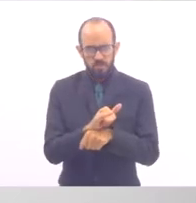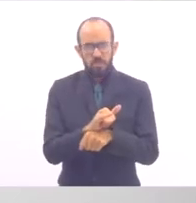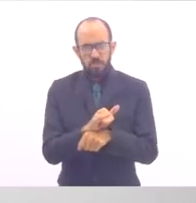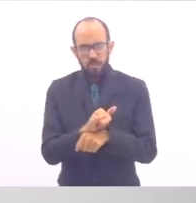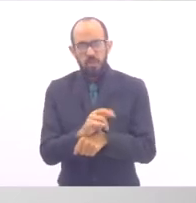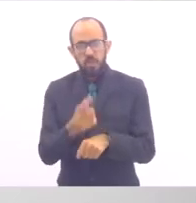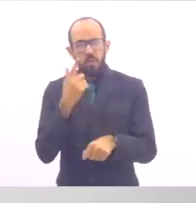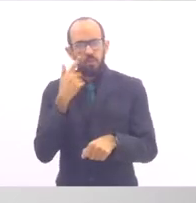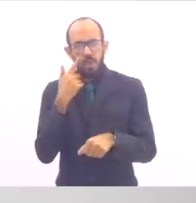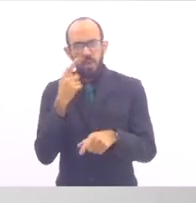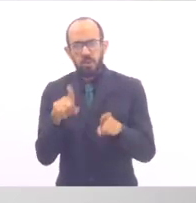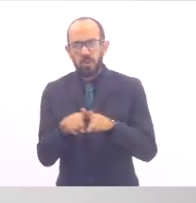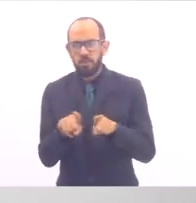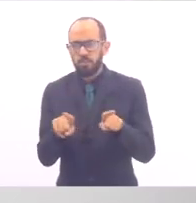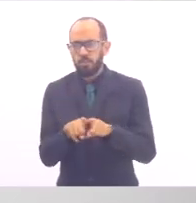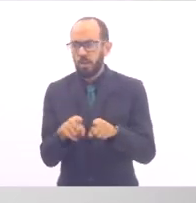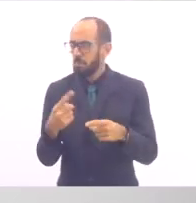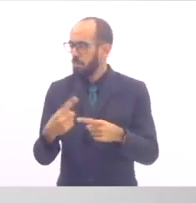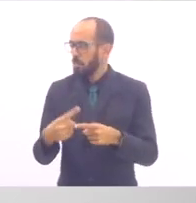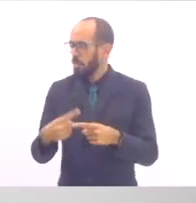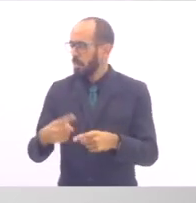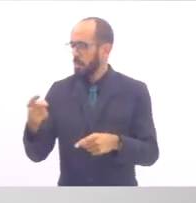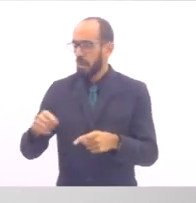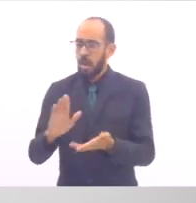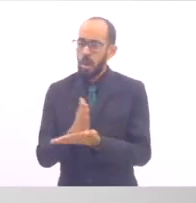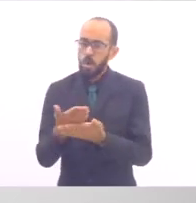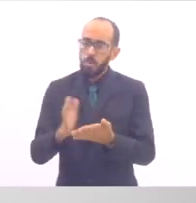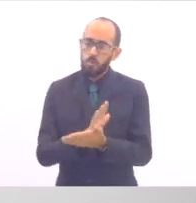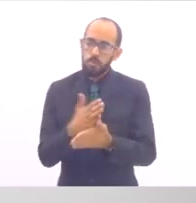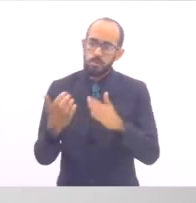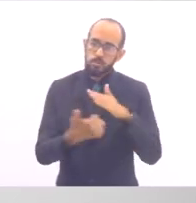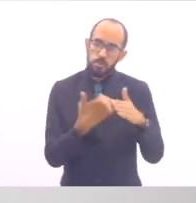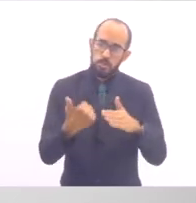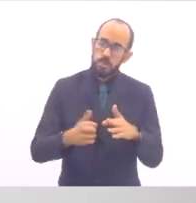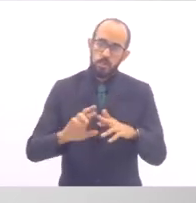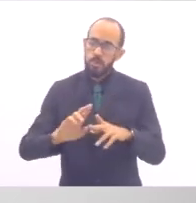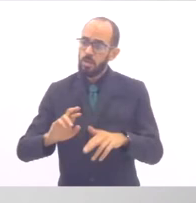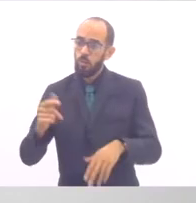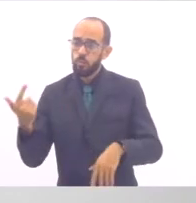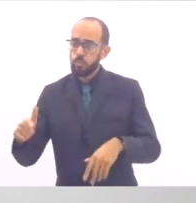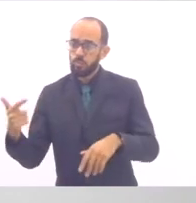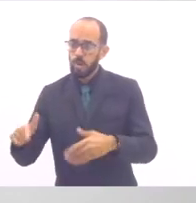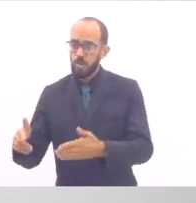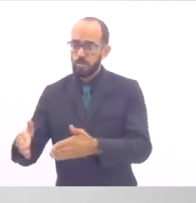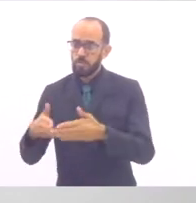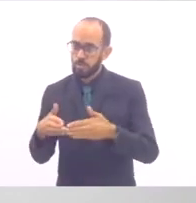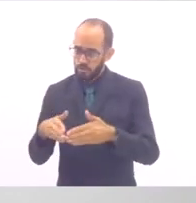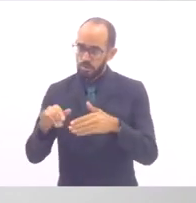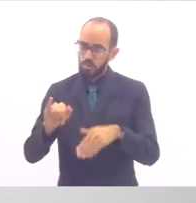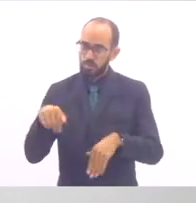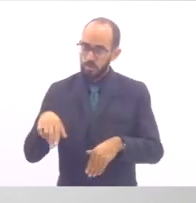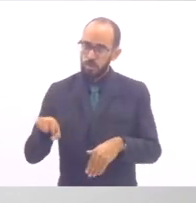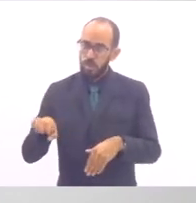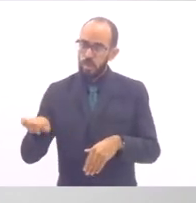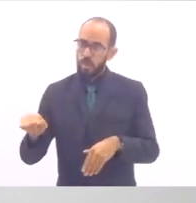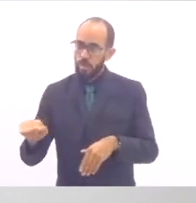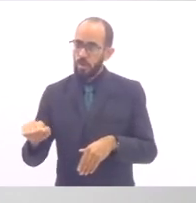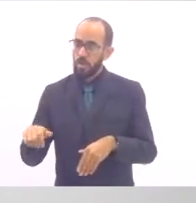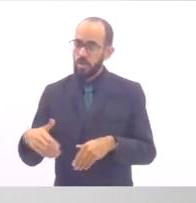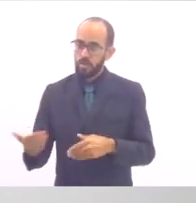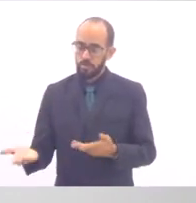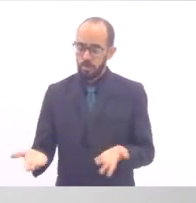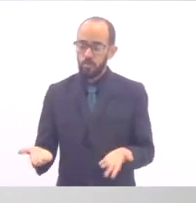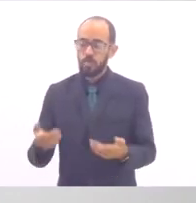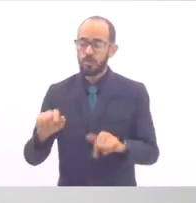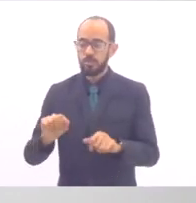vendo, até porque tem grandes empresas que não são licenciadas pelo INEA, mas sim por municípios. Então, eles também já